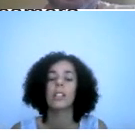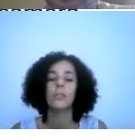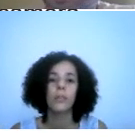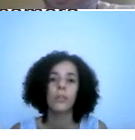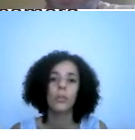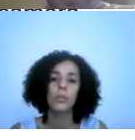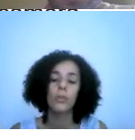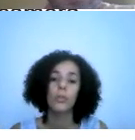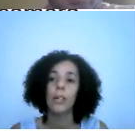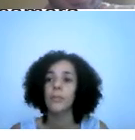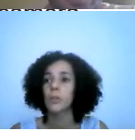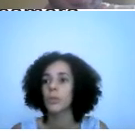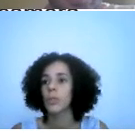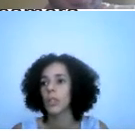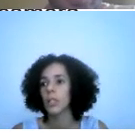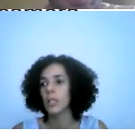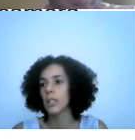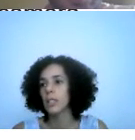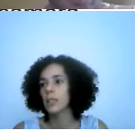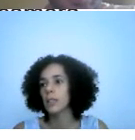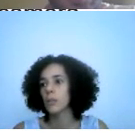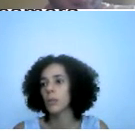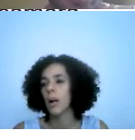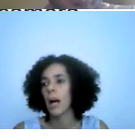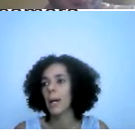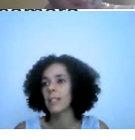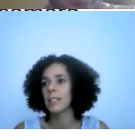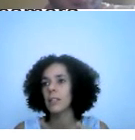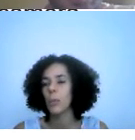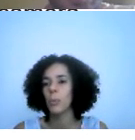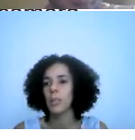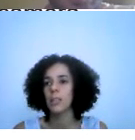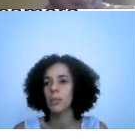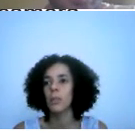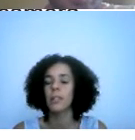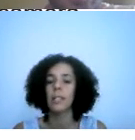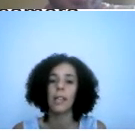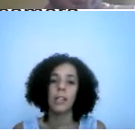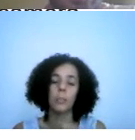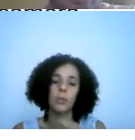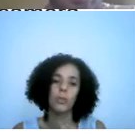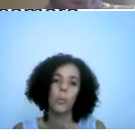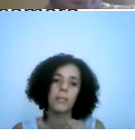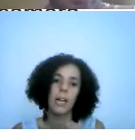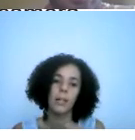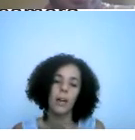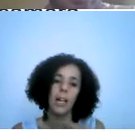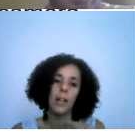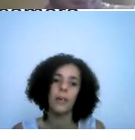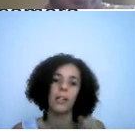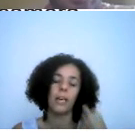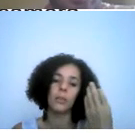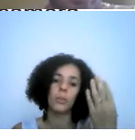através que eles tinham escondidos nos navios. Então, a partir desse momento, né, as pessoas começaram